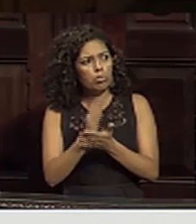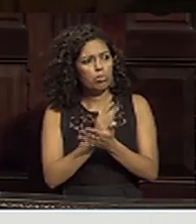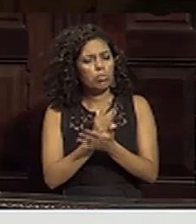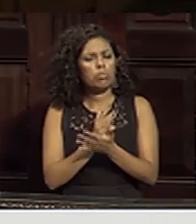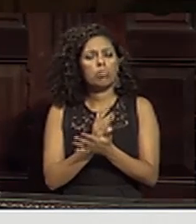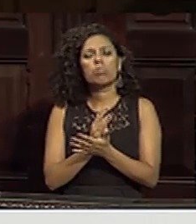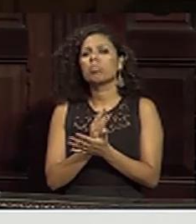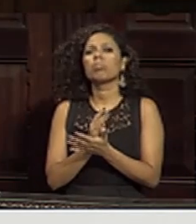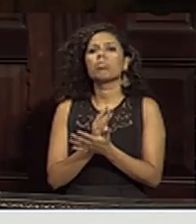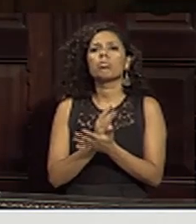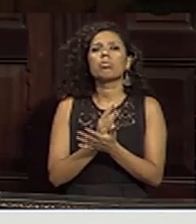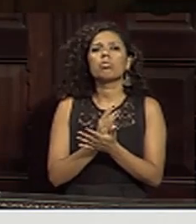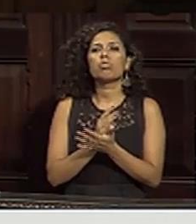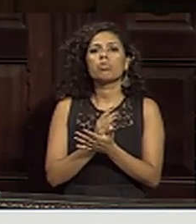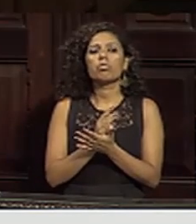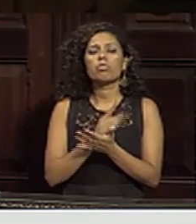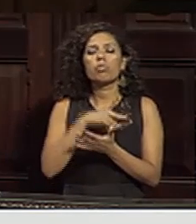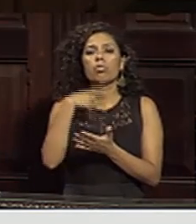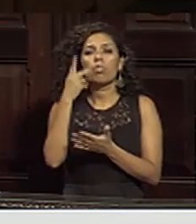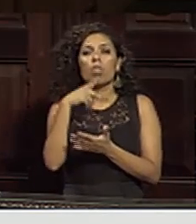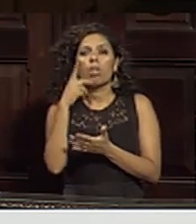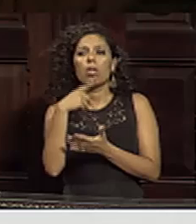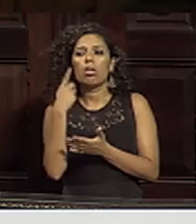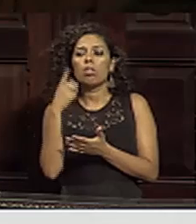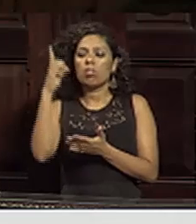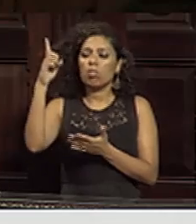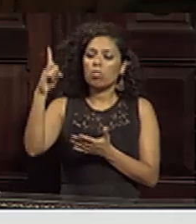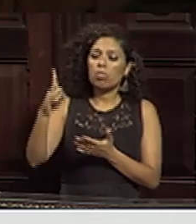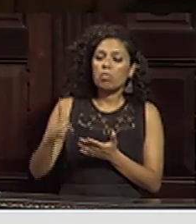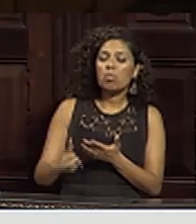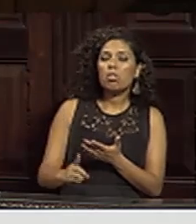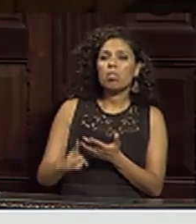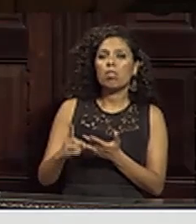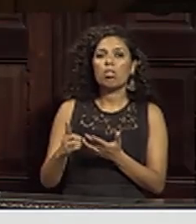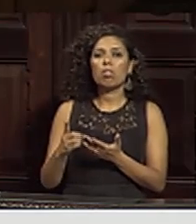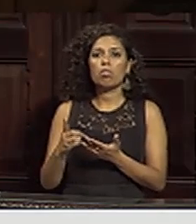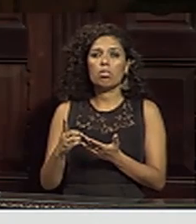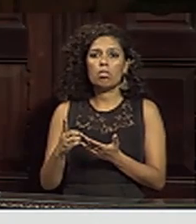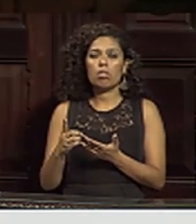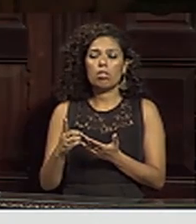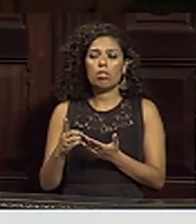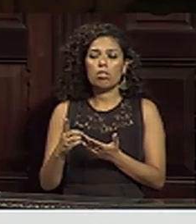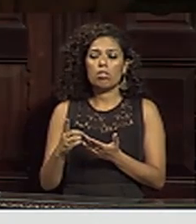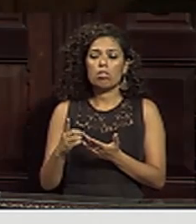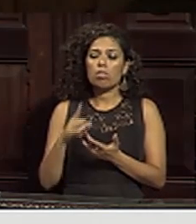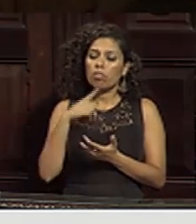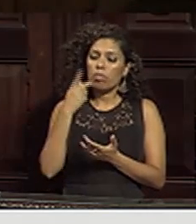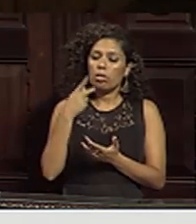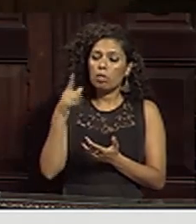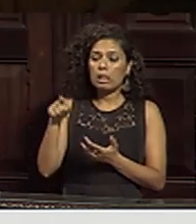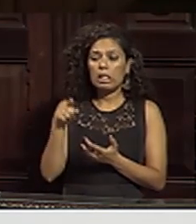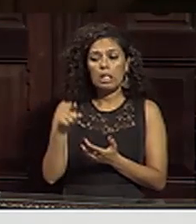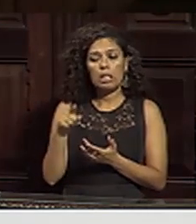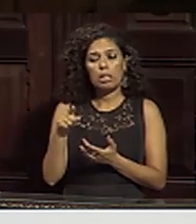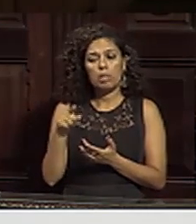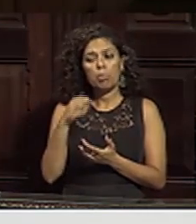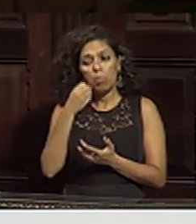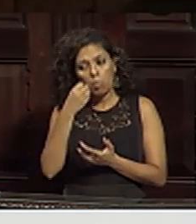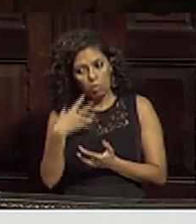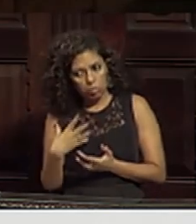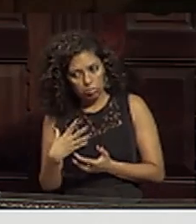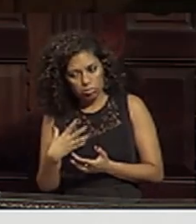que nas suas defesas forem considerados inocentes, que